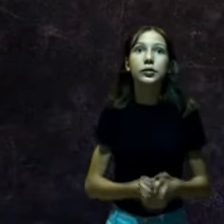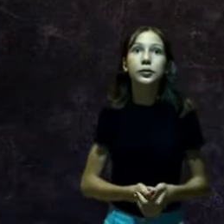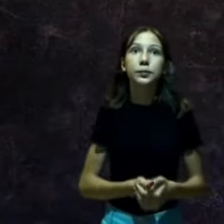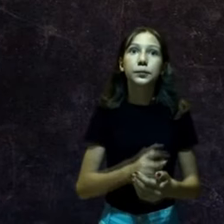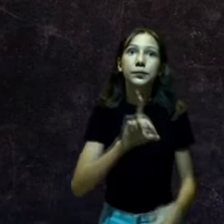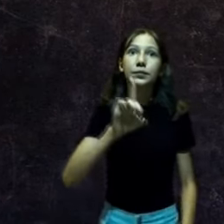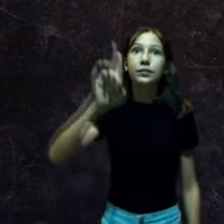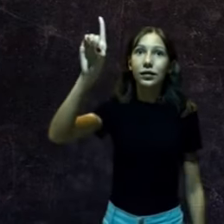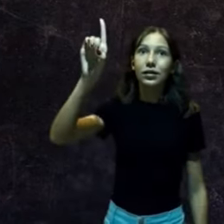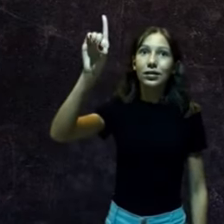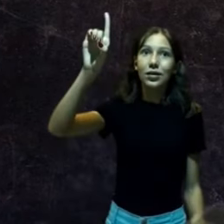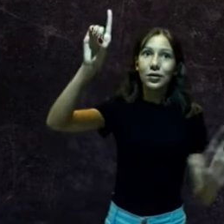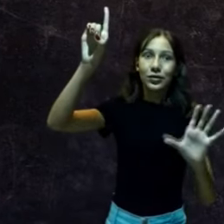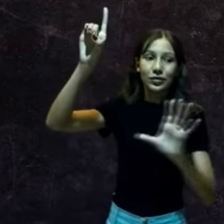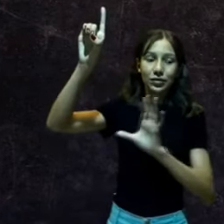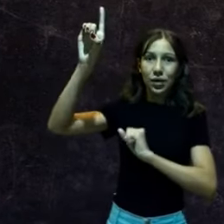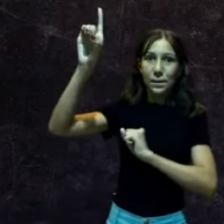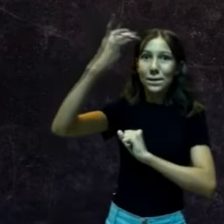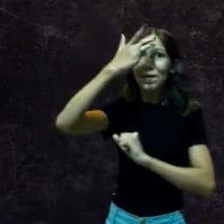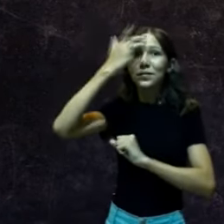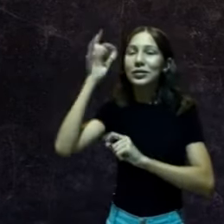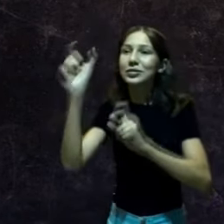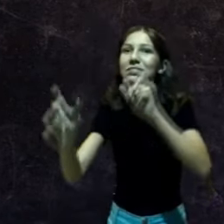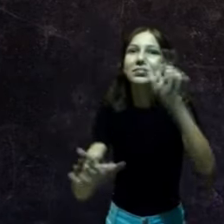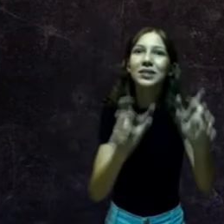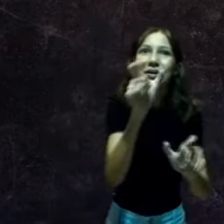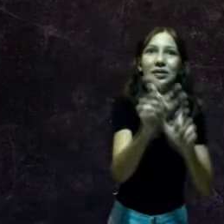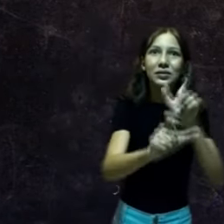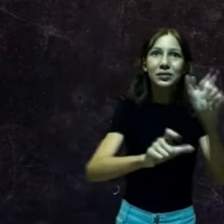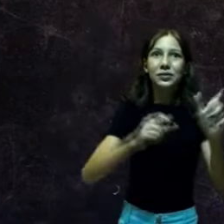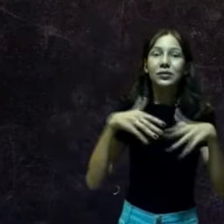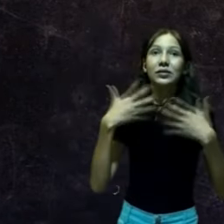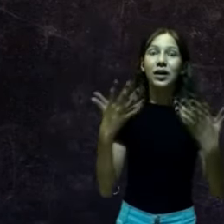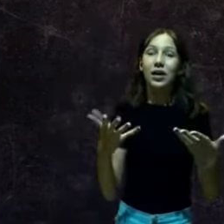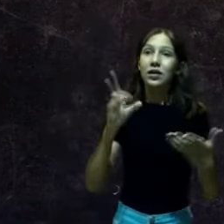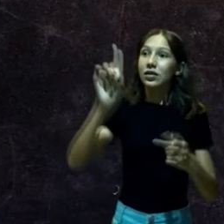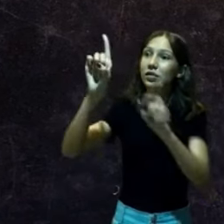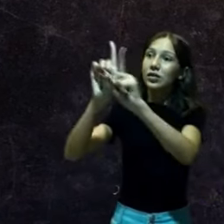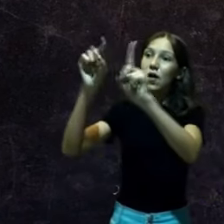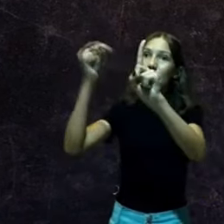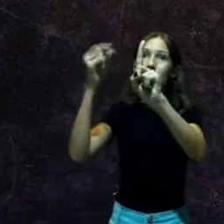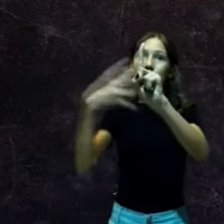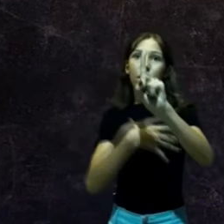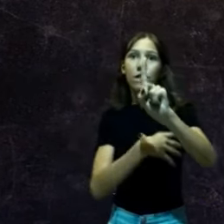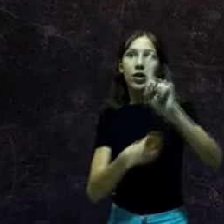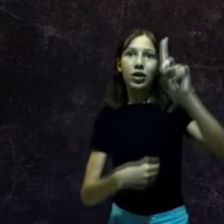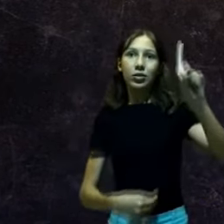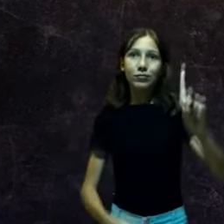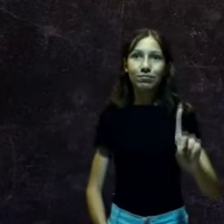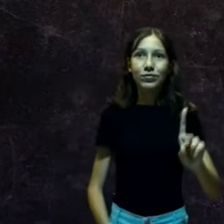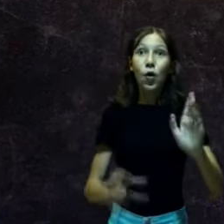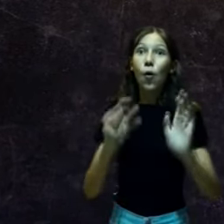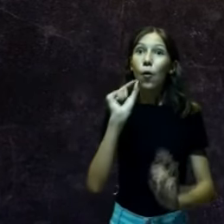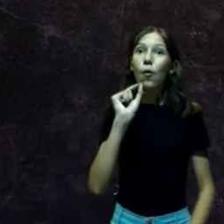o mundo de tal maneira que deu o seu filho unigênito